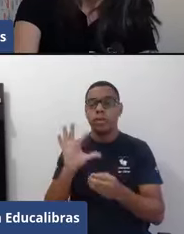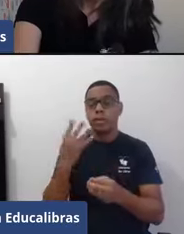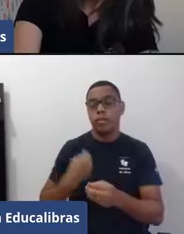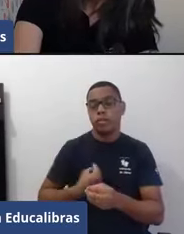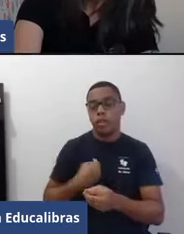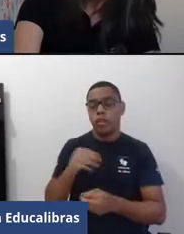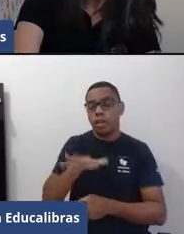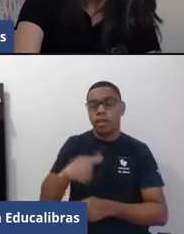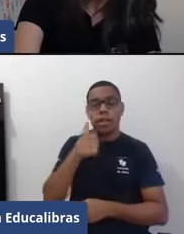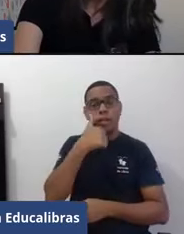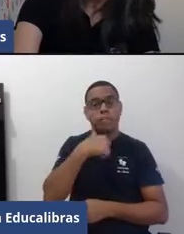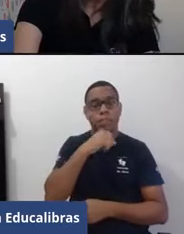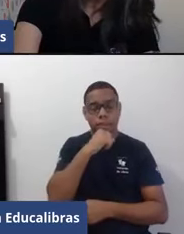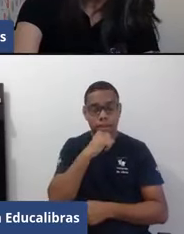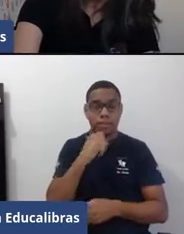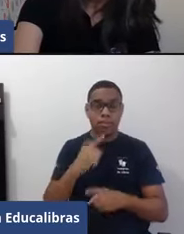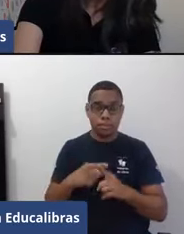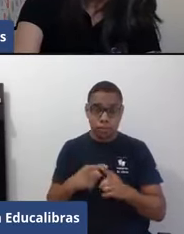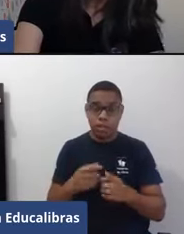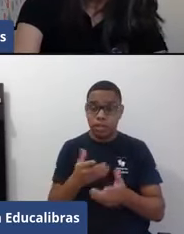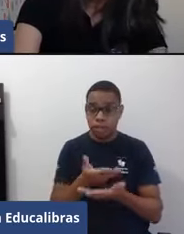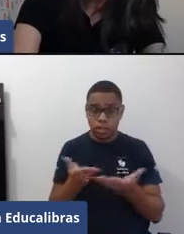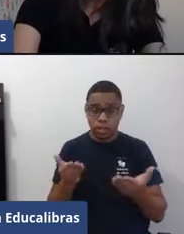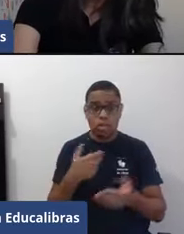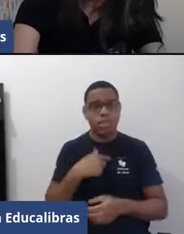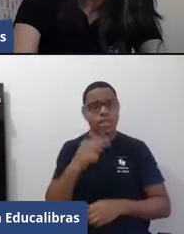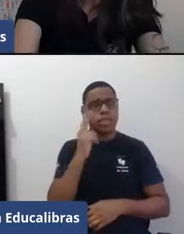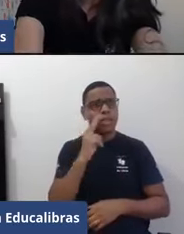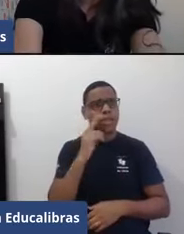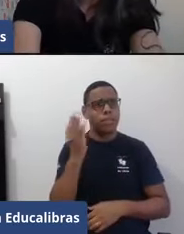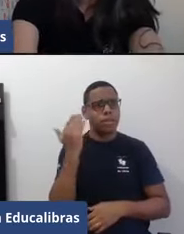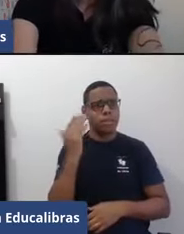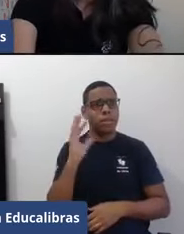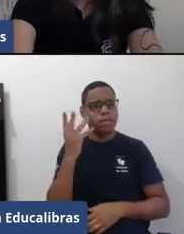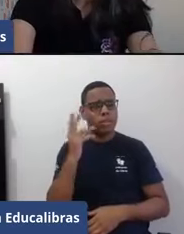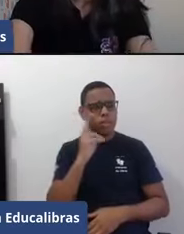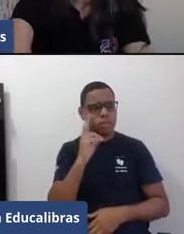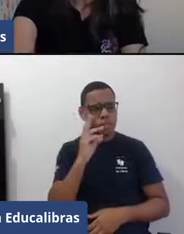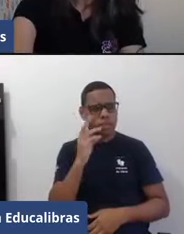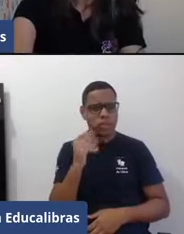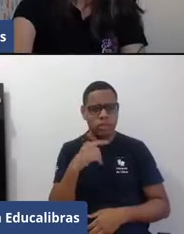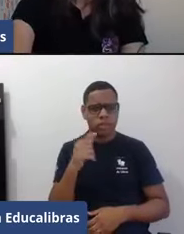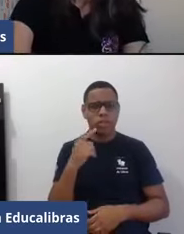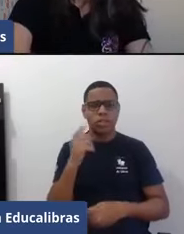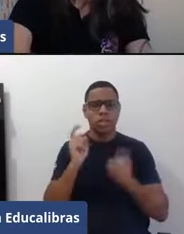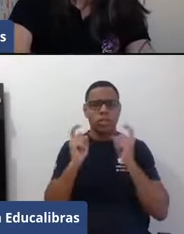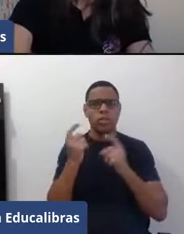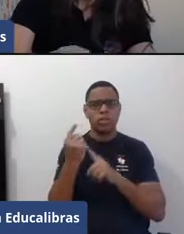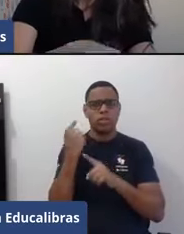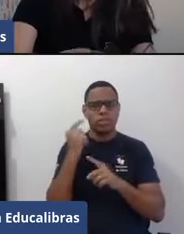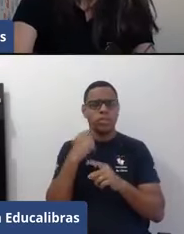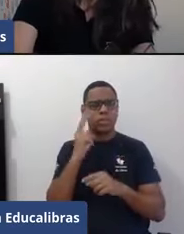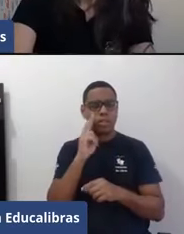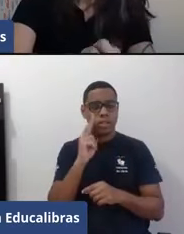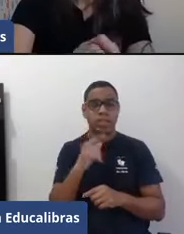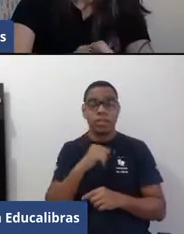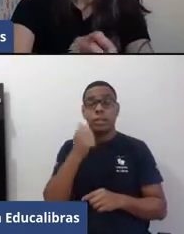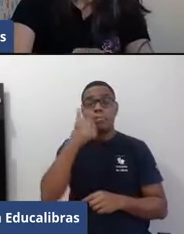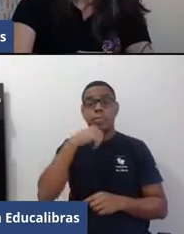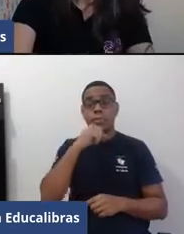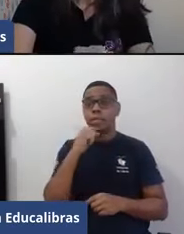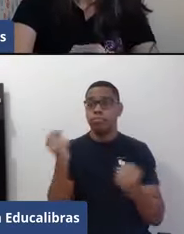Né? Que as mães estão falando, e eu me lembro de um fato, de um momento que eu estava numa das reuniões, que tinham muitas mães,